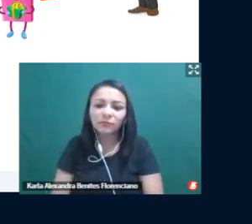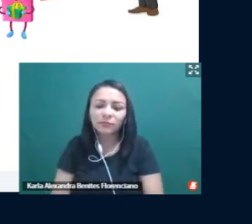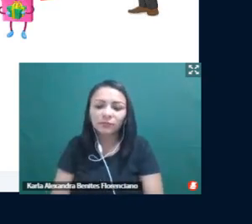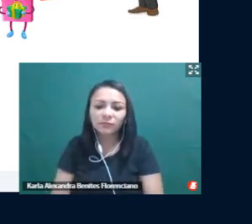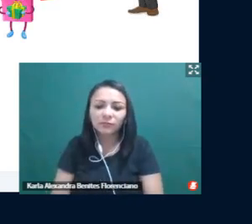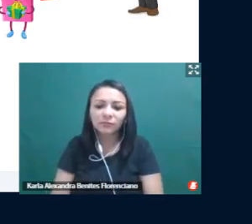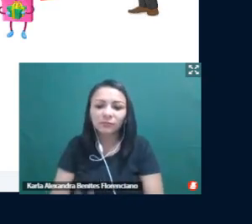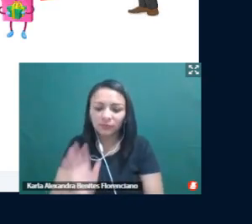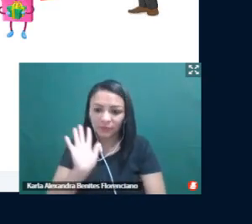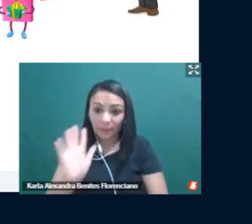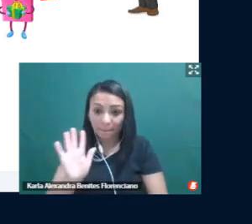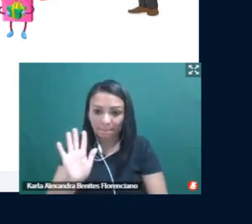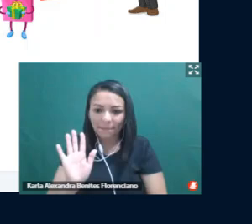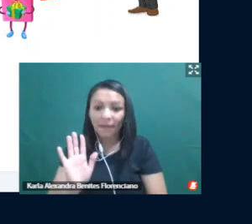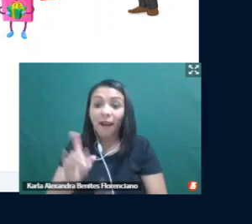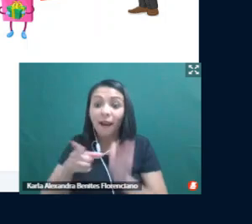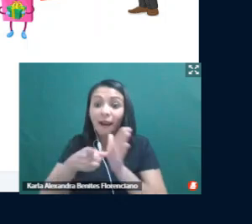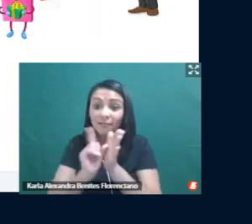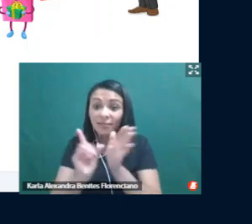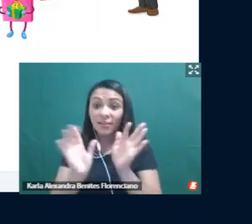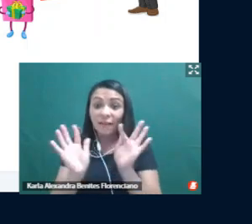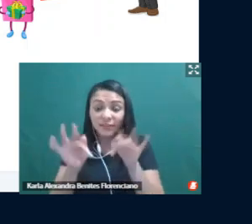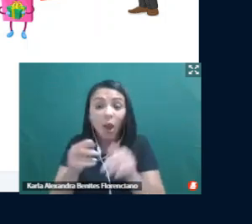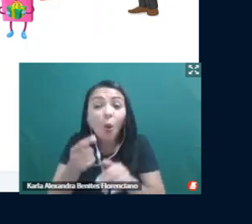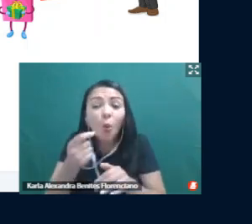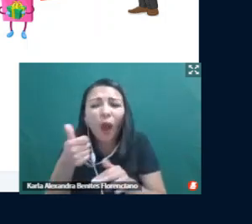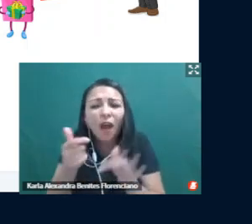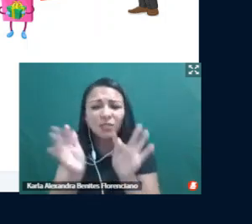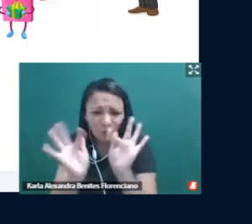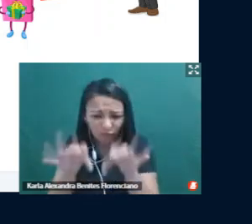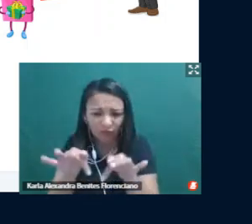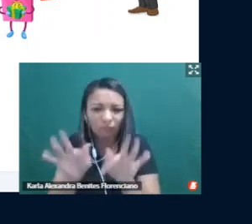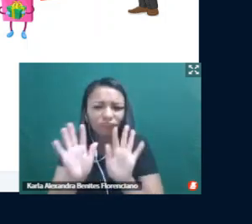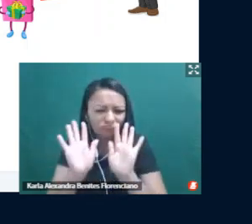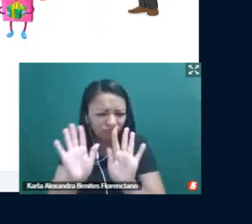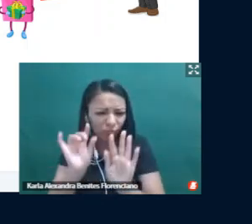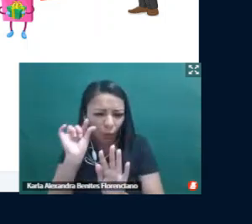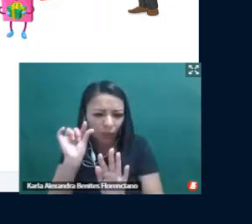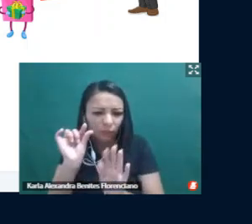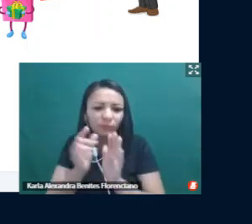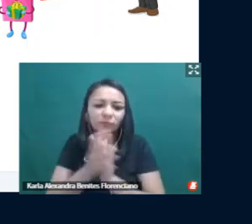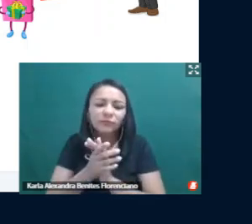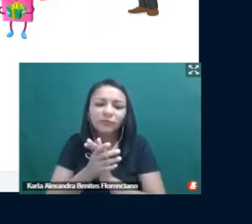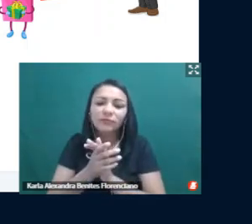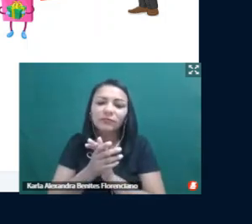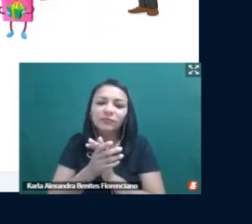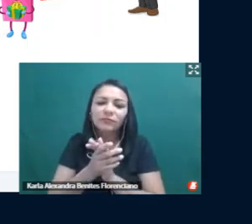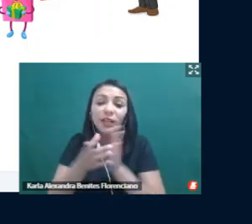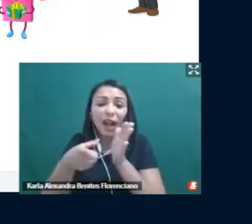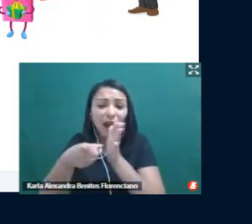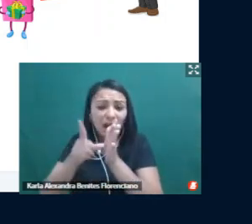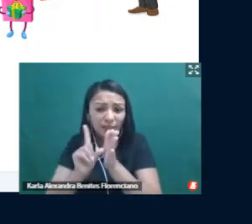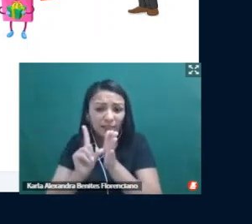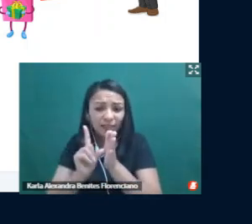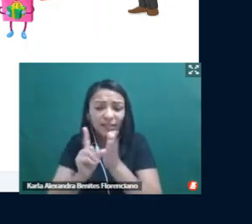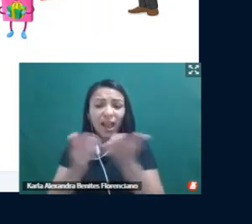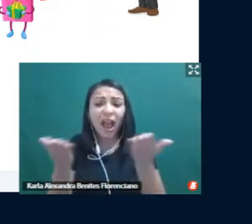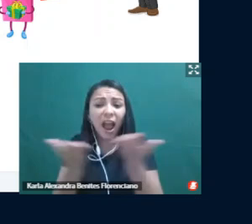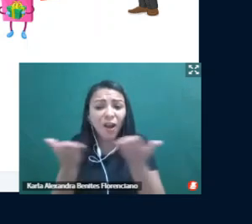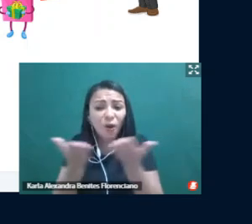gente terminar. Nós estamos terminando. Antes da gente terminar,